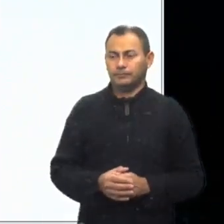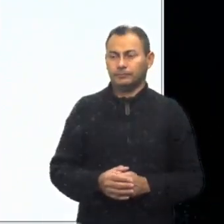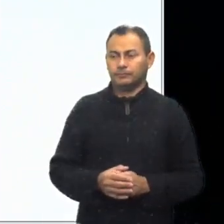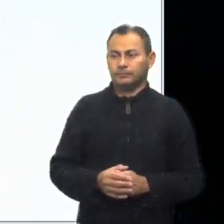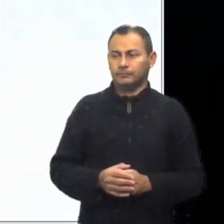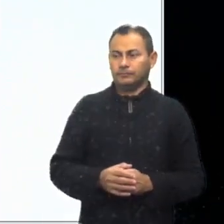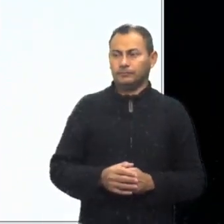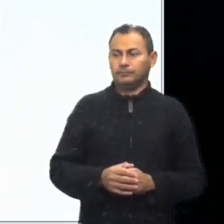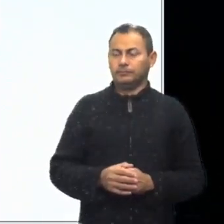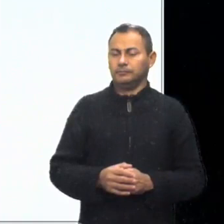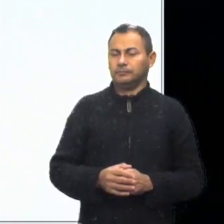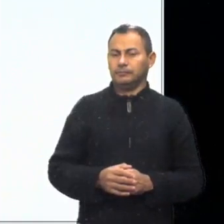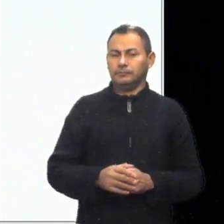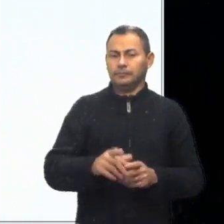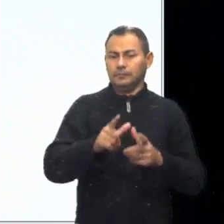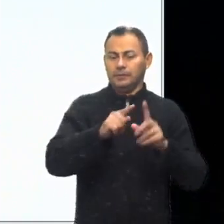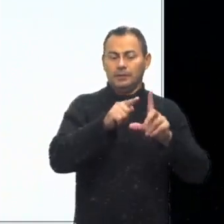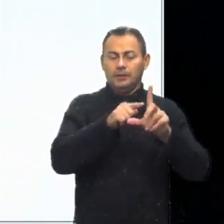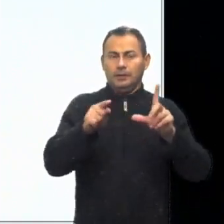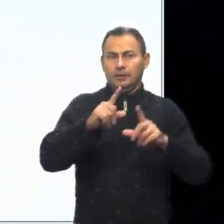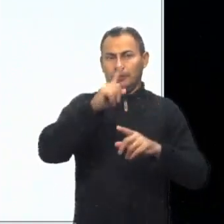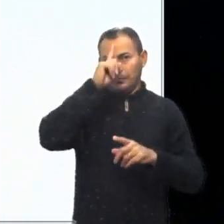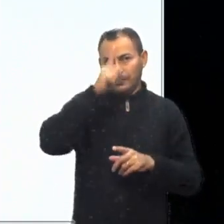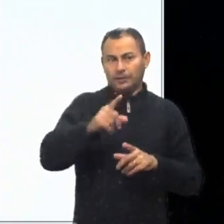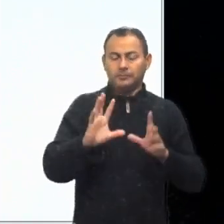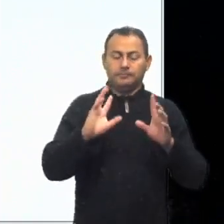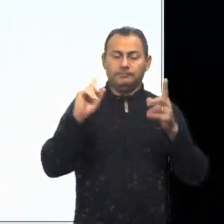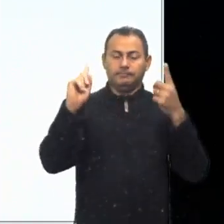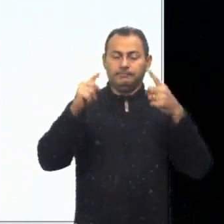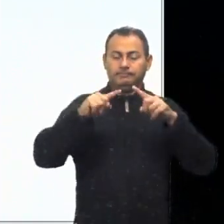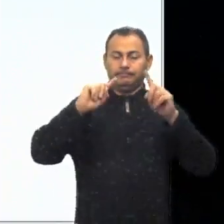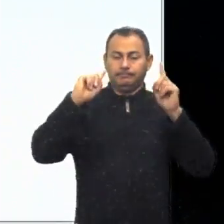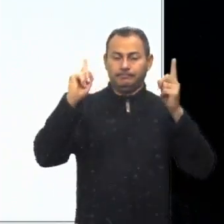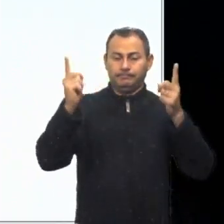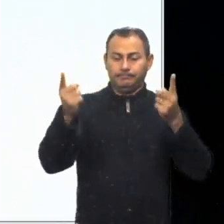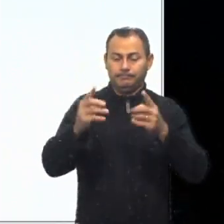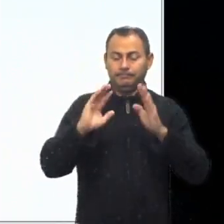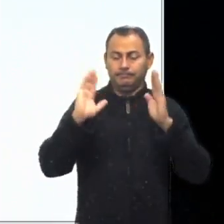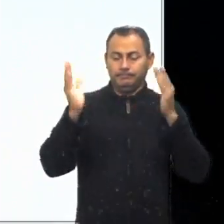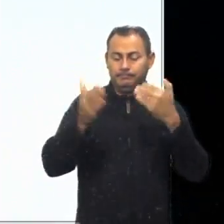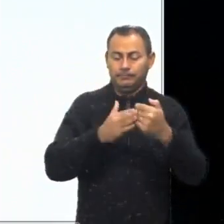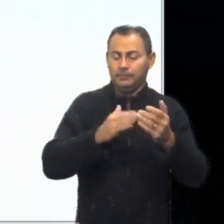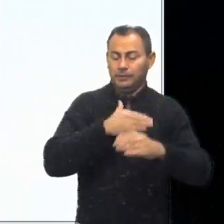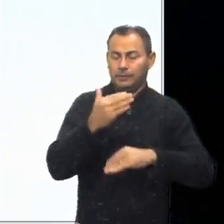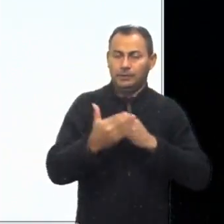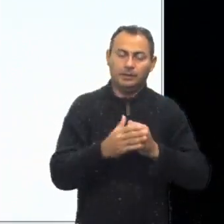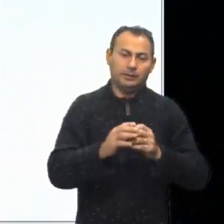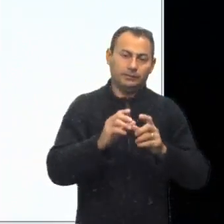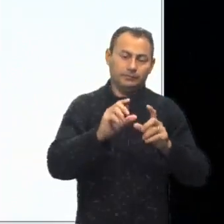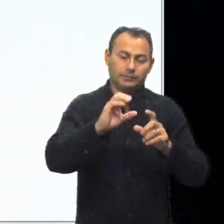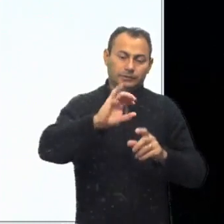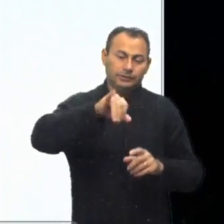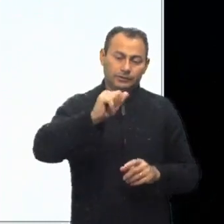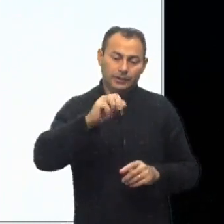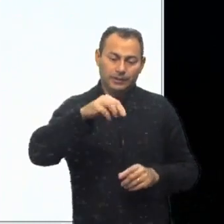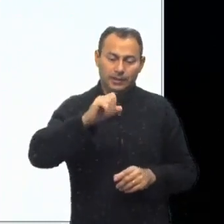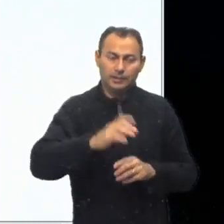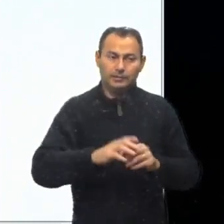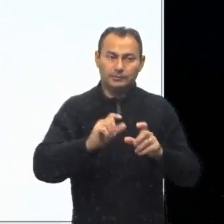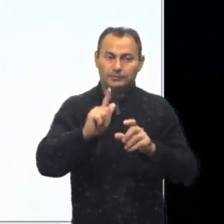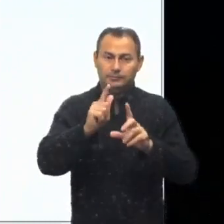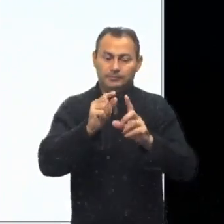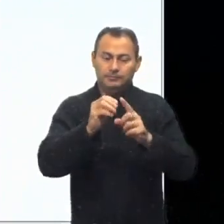E essa outra linha de comando é para fechar todas as janelas de gráficos. Fechar os gráficos.